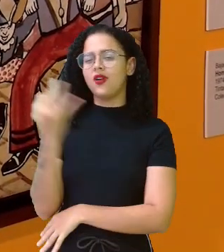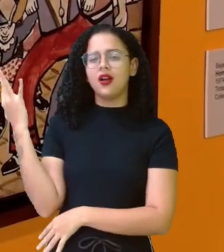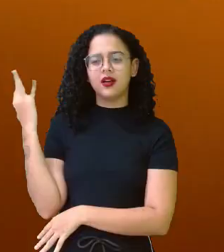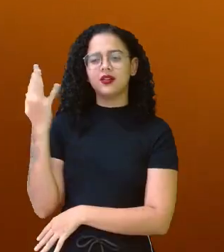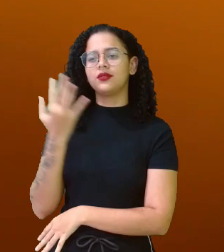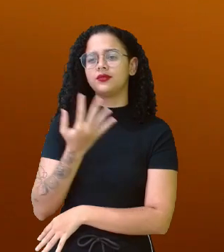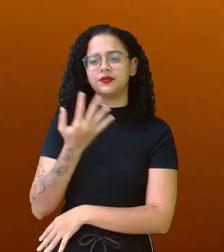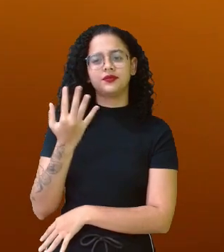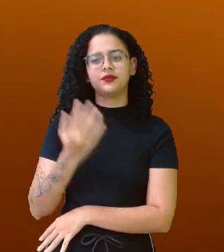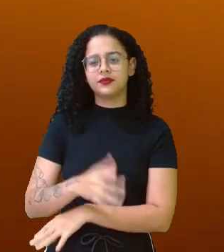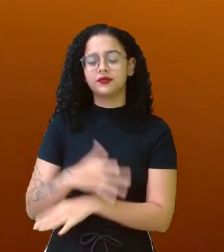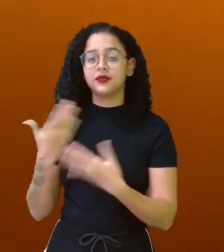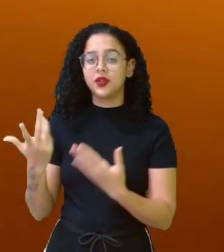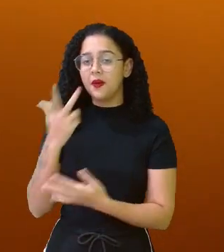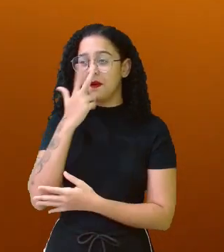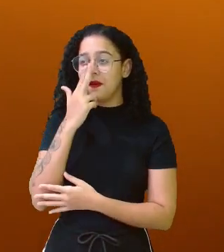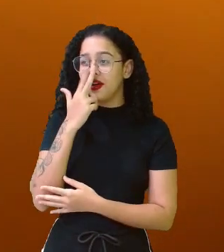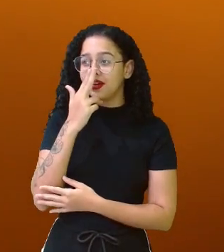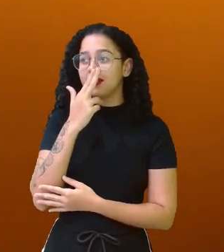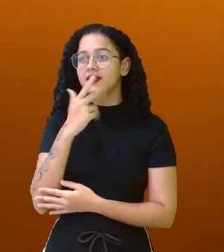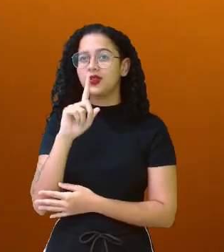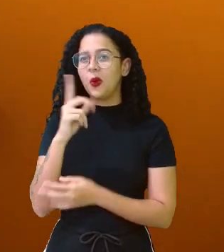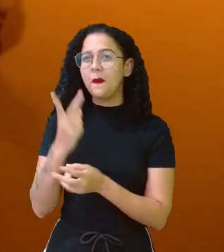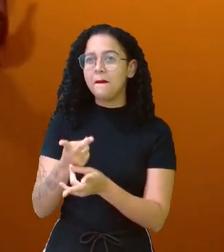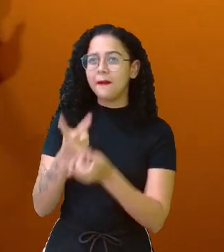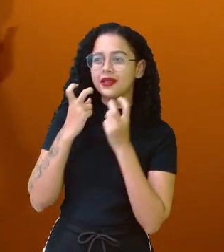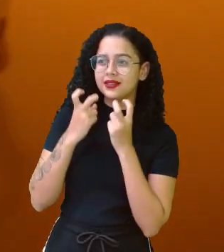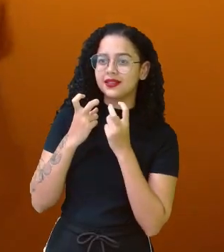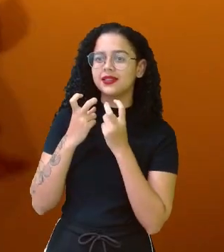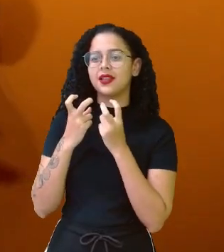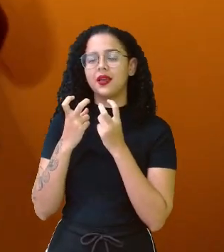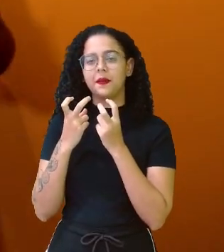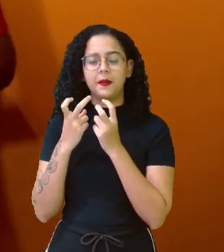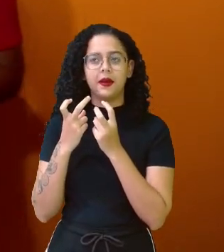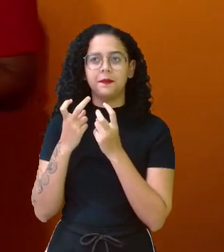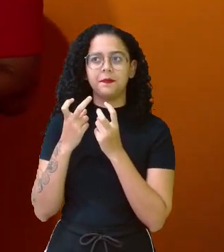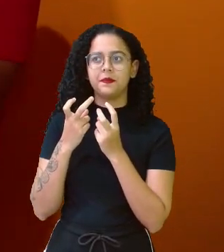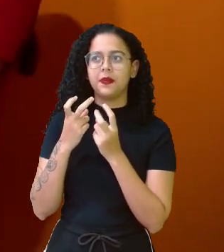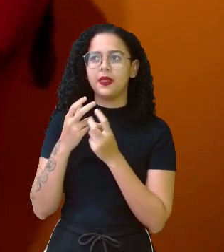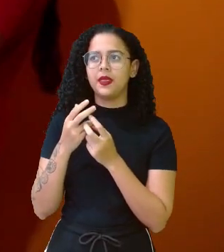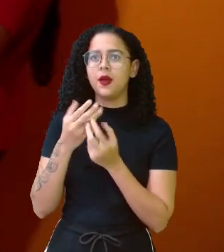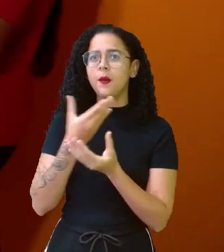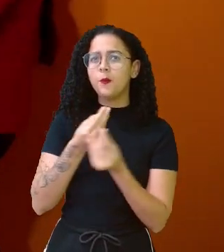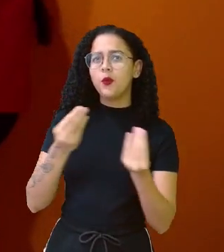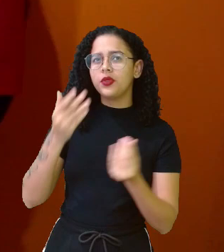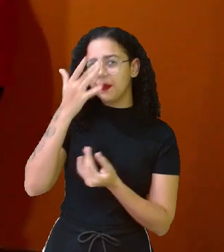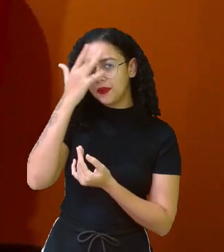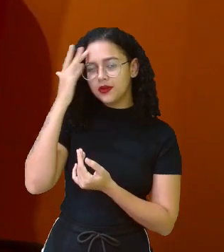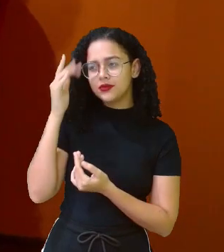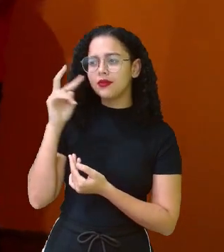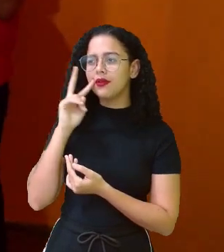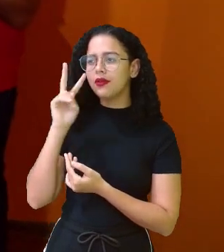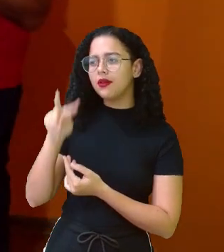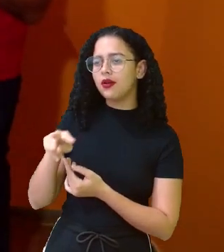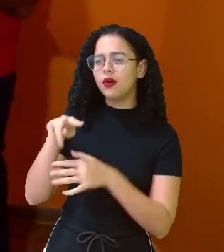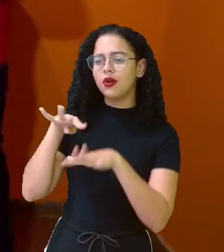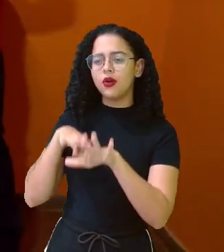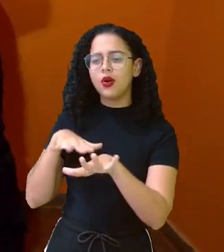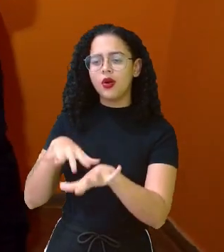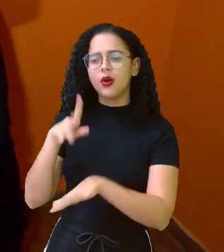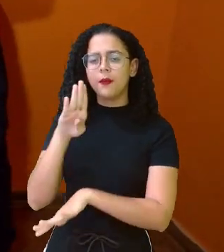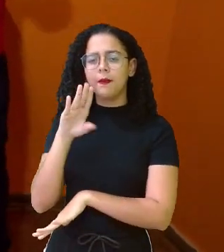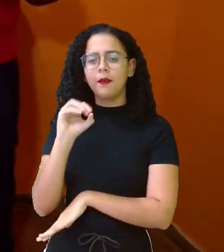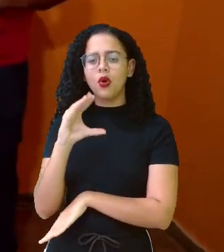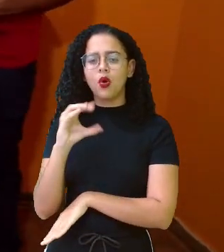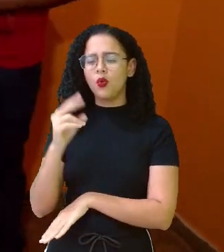blocos que aparentemente, por mais que a gente não perceba, que muita gente acha assim, um bloco de carnaval de Olinda é tudo a mesma coisa,